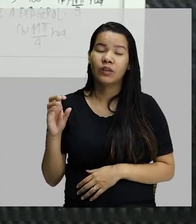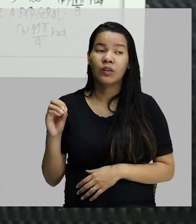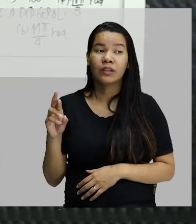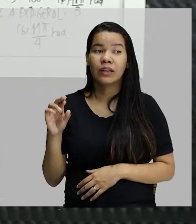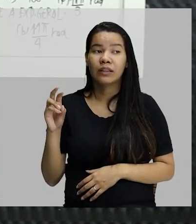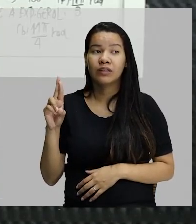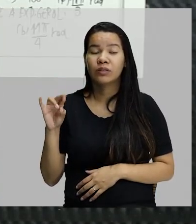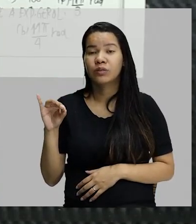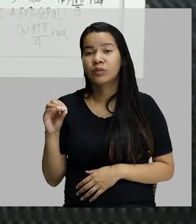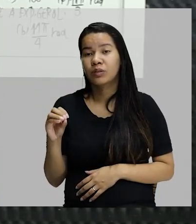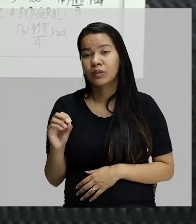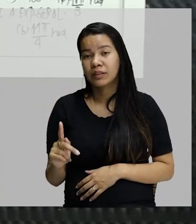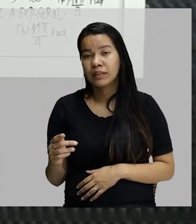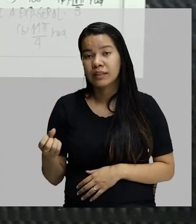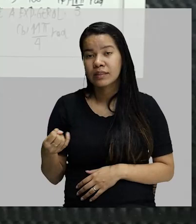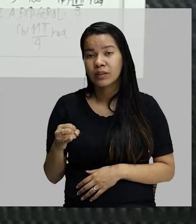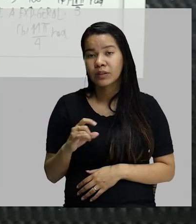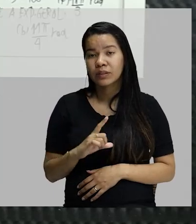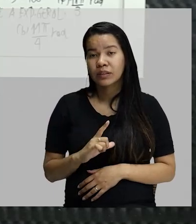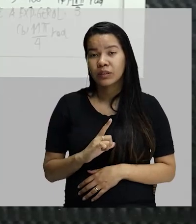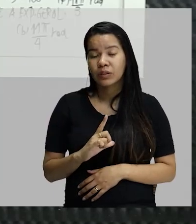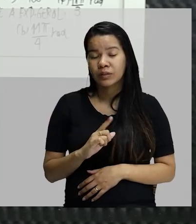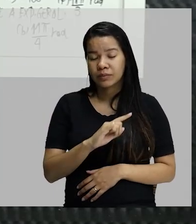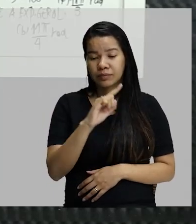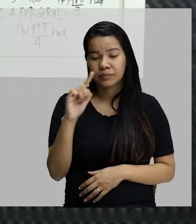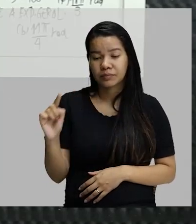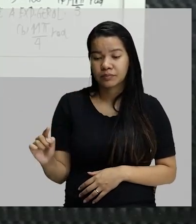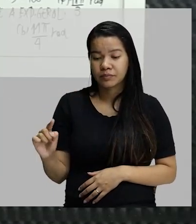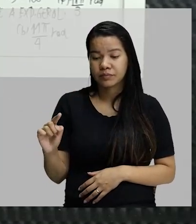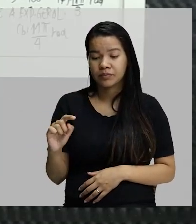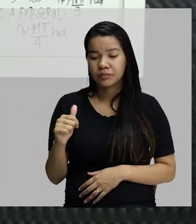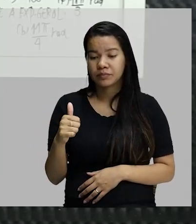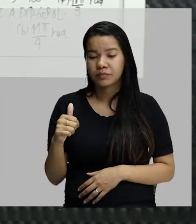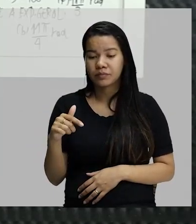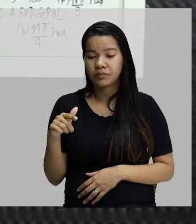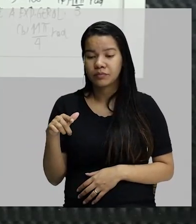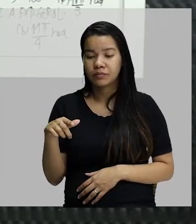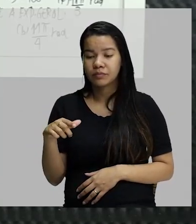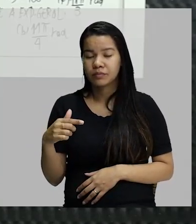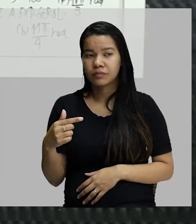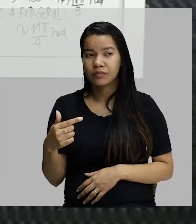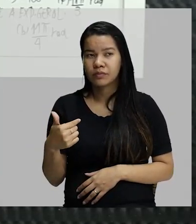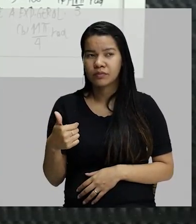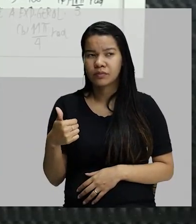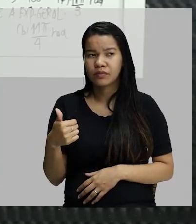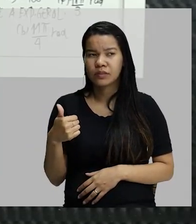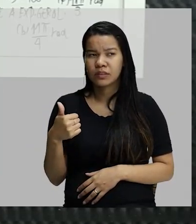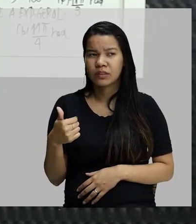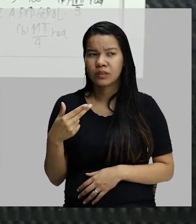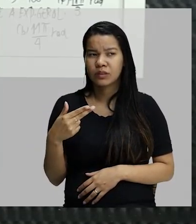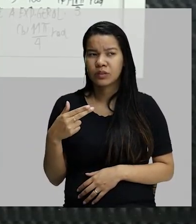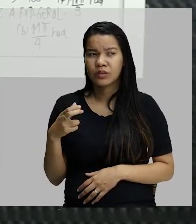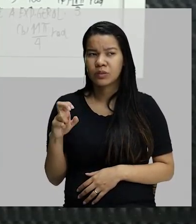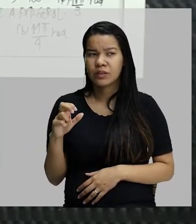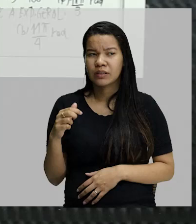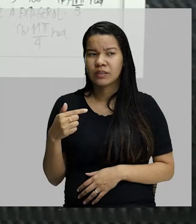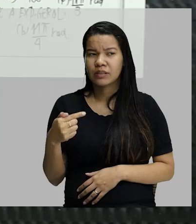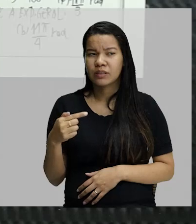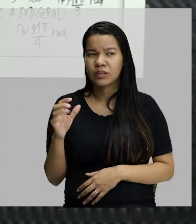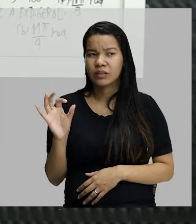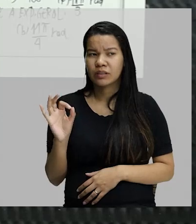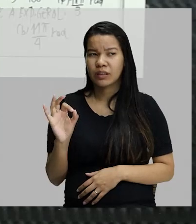Então, se eu tenho um arco que mede 157 graus, aí vamos ver aqui essa observação. Para os